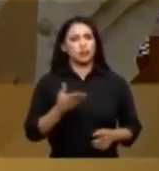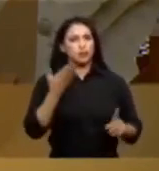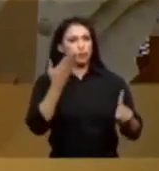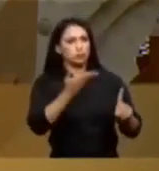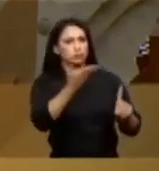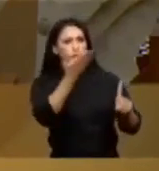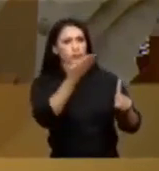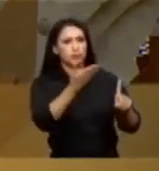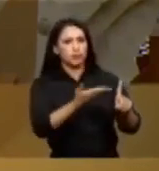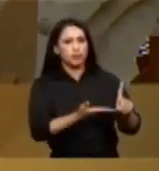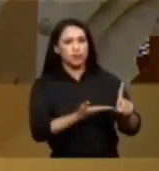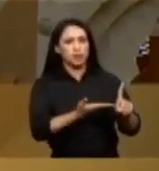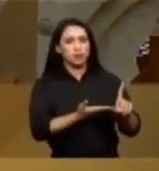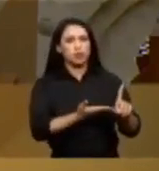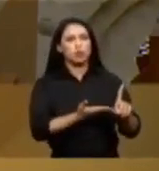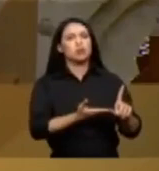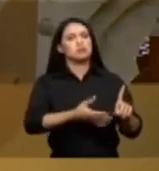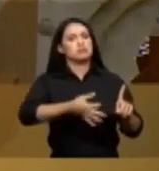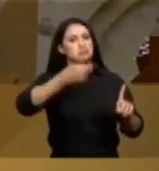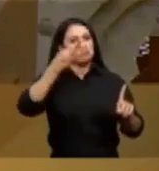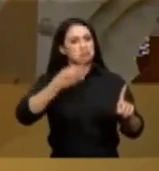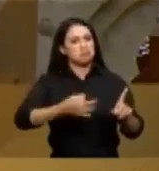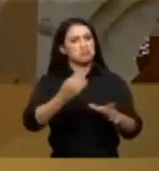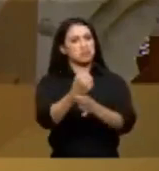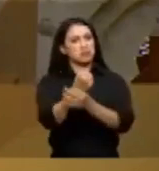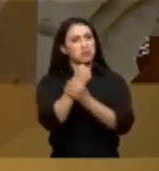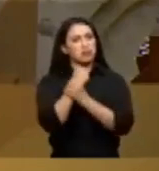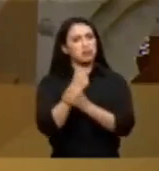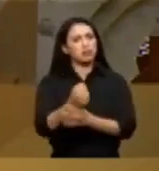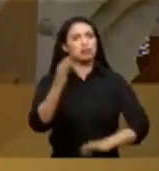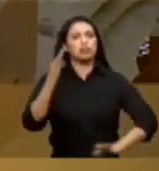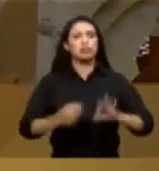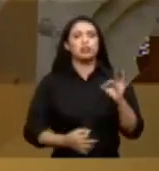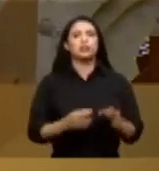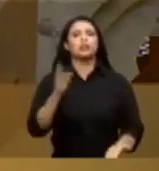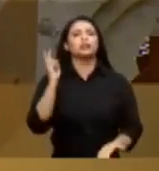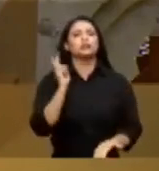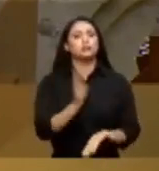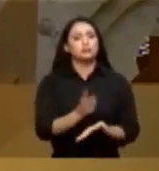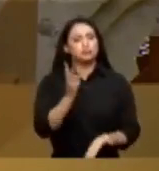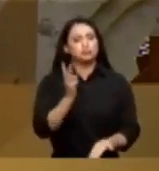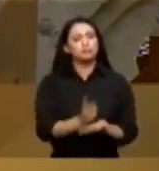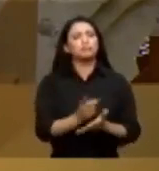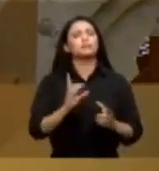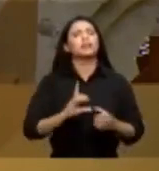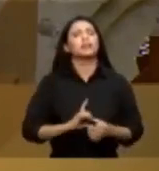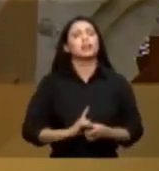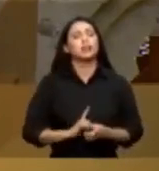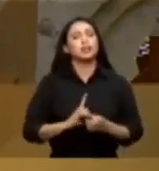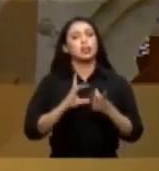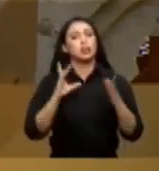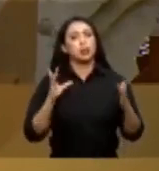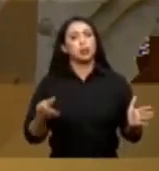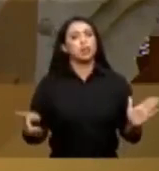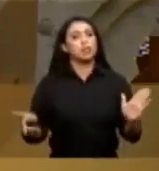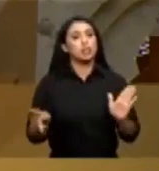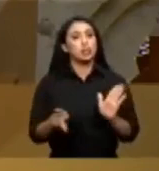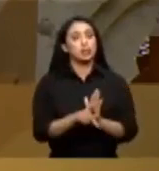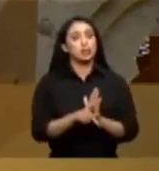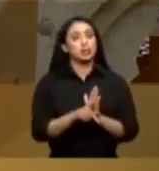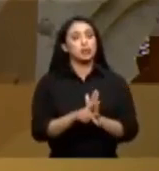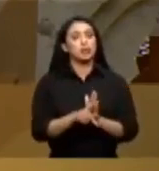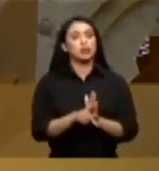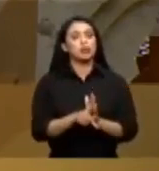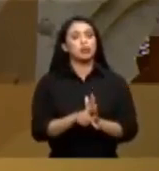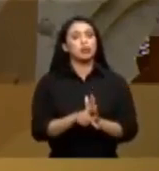a garantia da segurança jurídica tão necessária à manutenção da nossa democracia e da própria